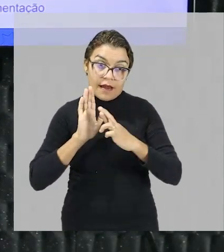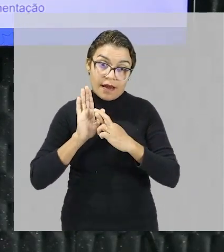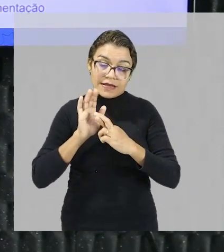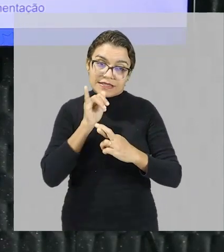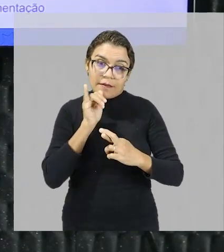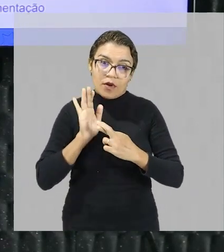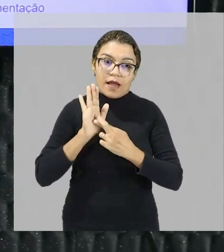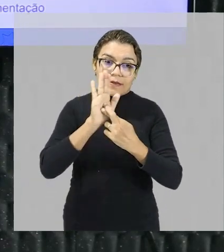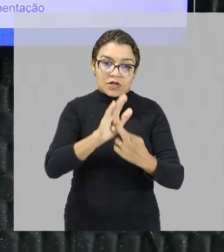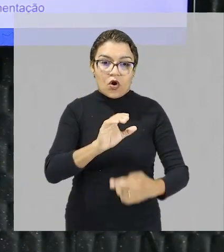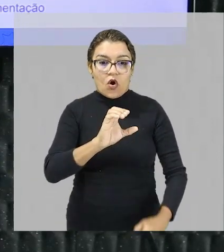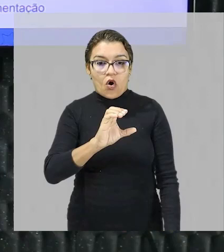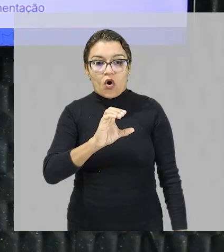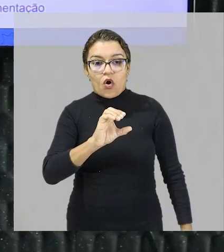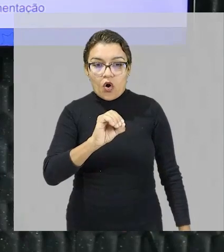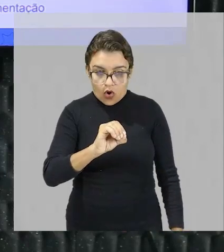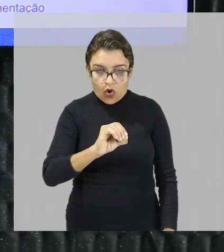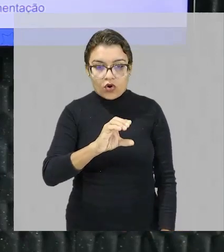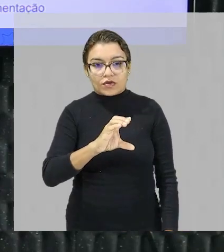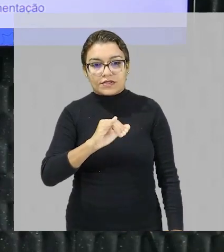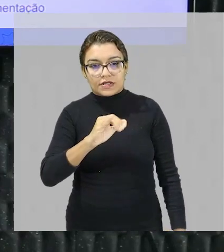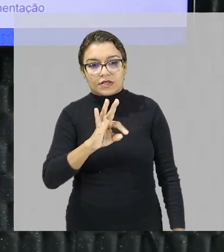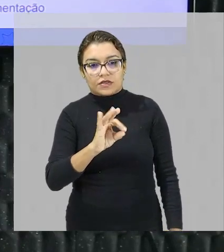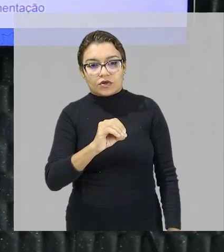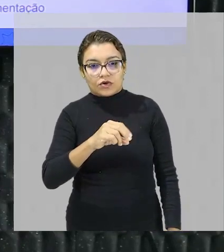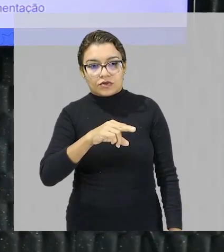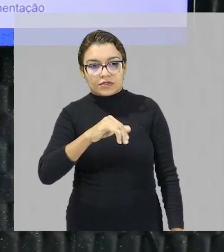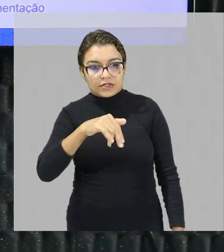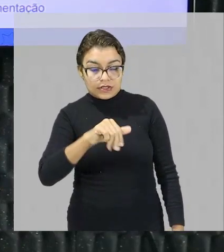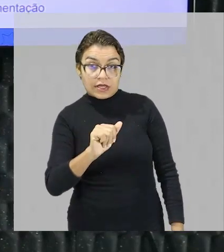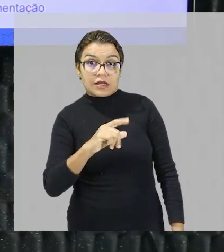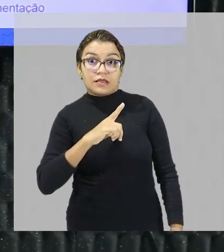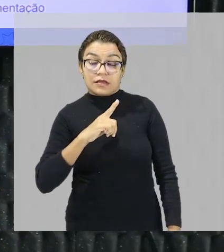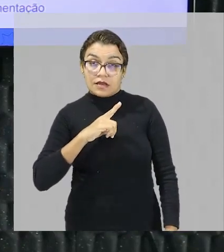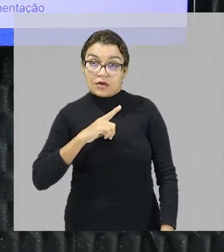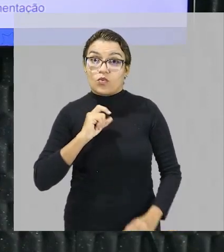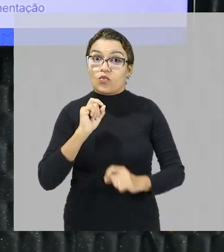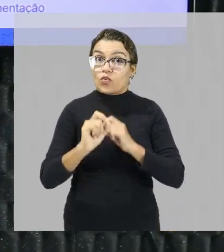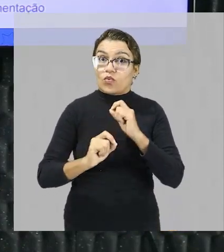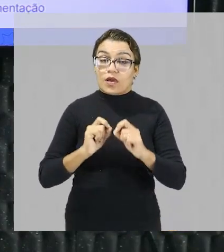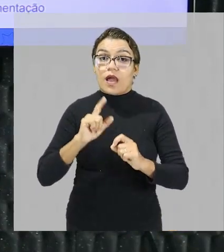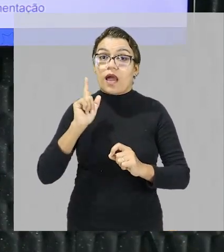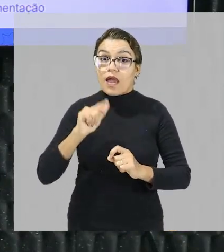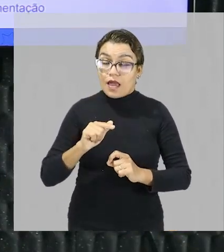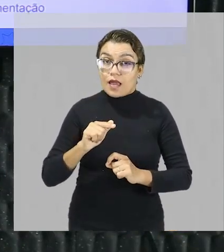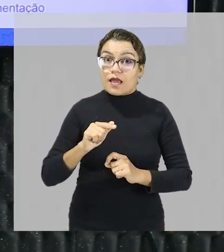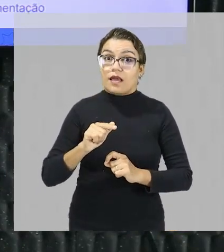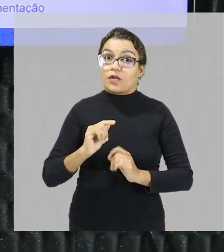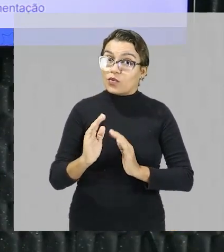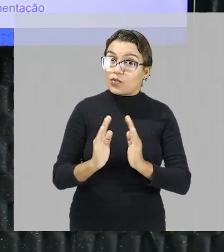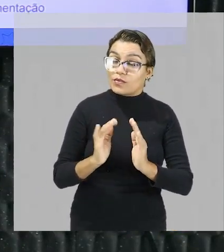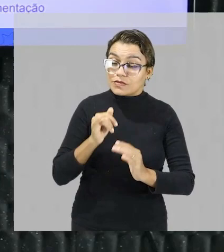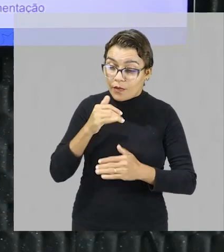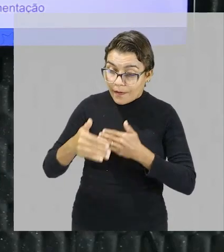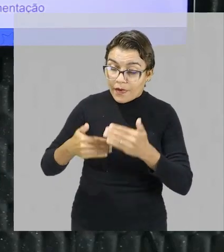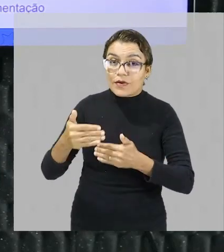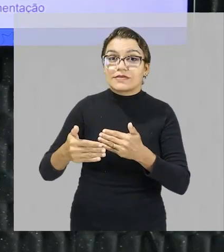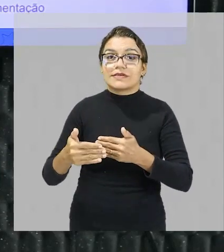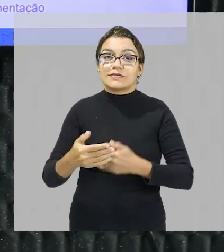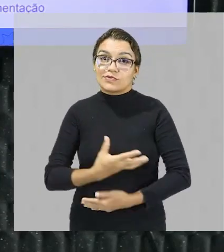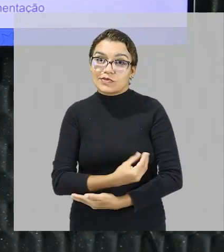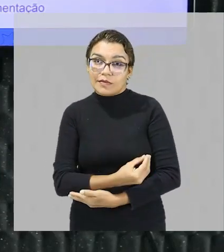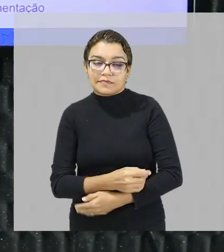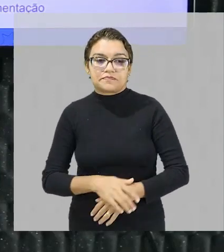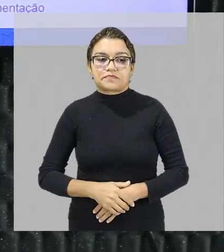da ocitocina, o indivíduo que tem a maior concentração desse hormônio está no processo de amamentação.